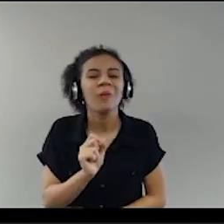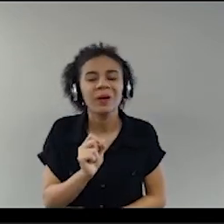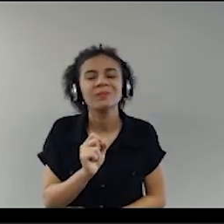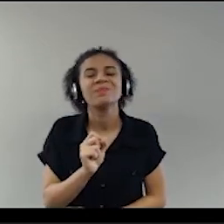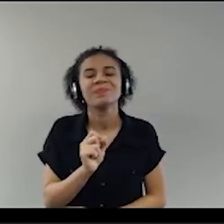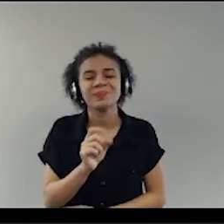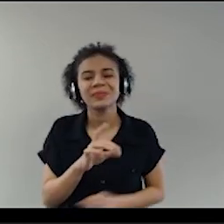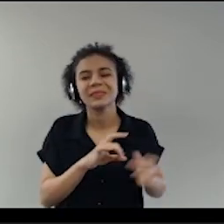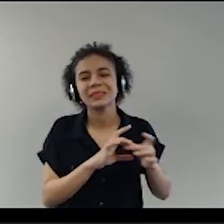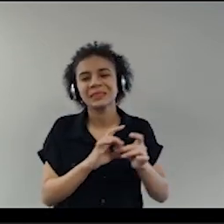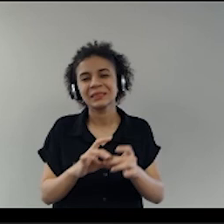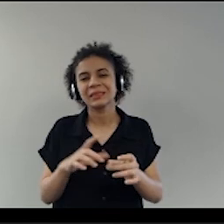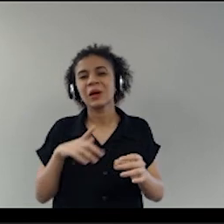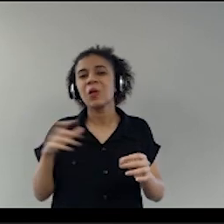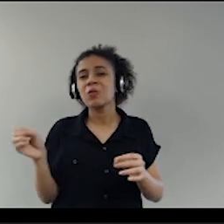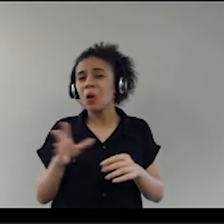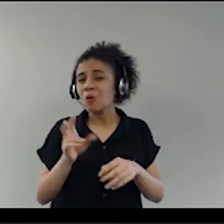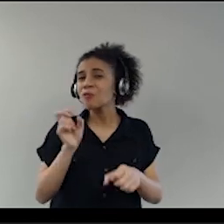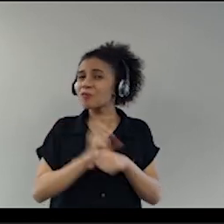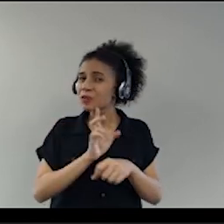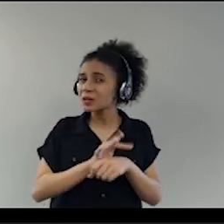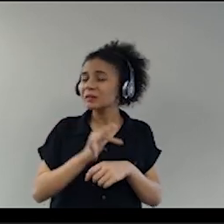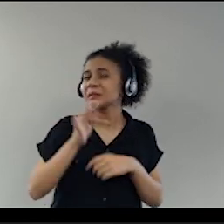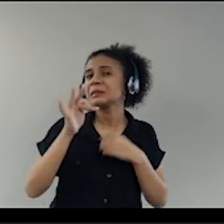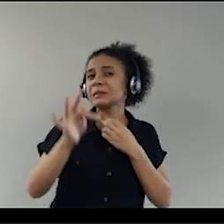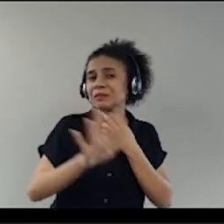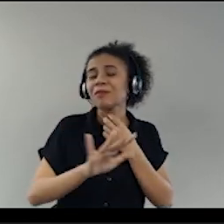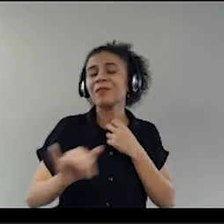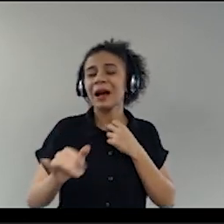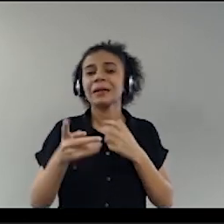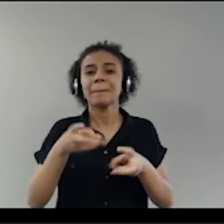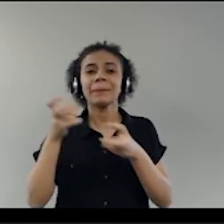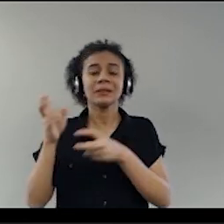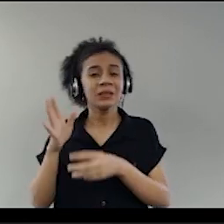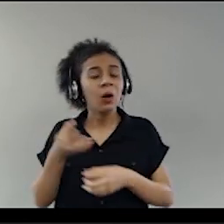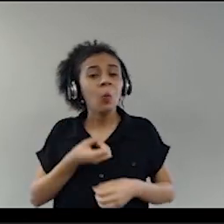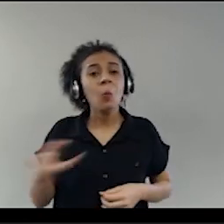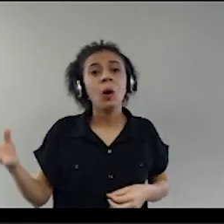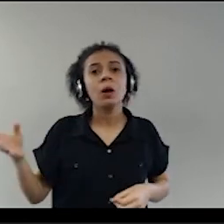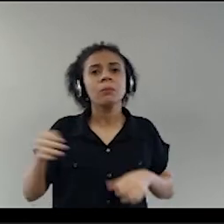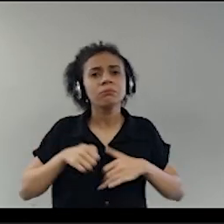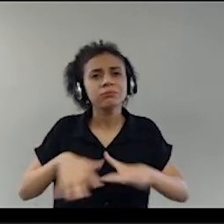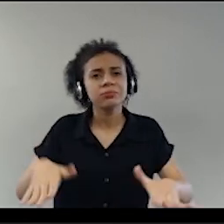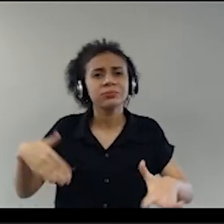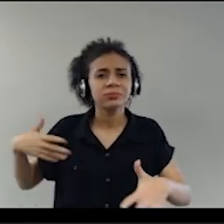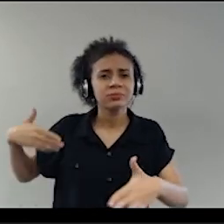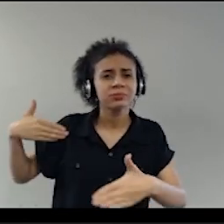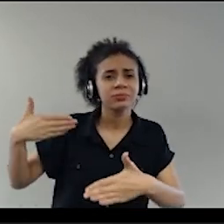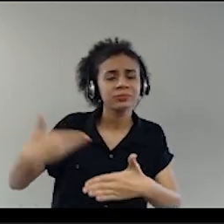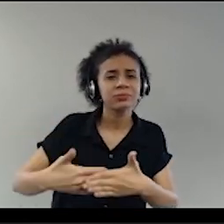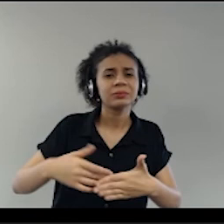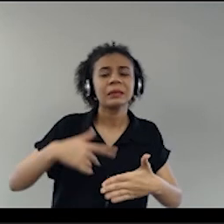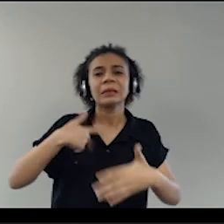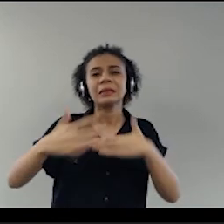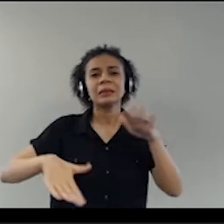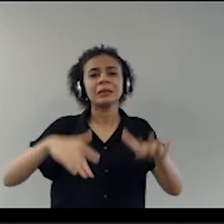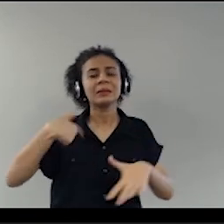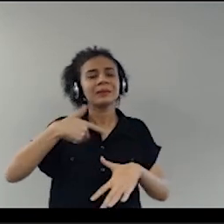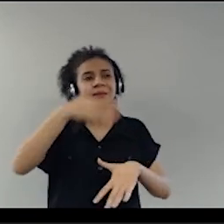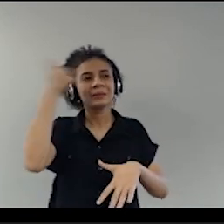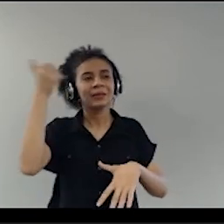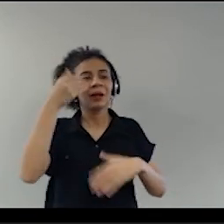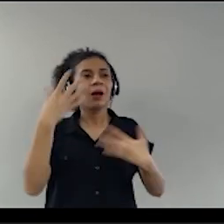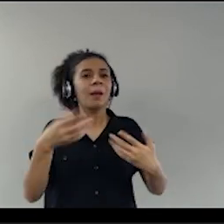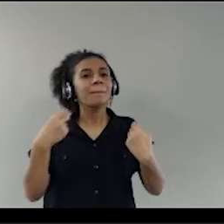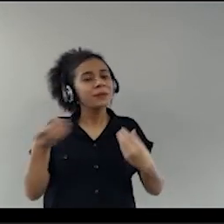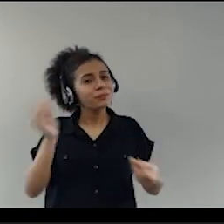científico, de que novos vírus e novas pandemias iriam ocorrer. Quando as pandemias passam, realmente acabam se esquecendo a necessidade